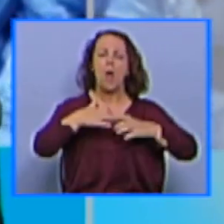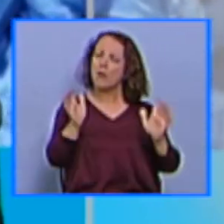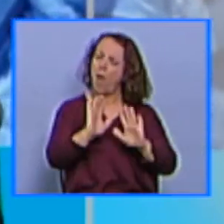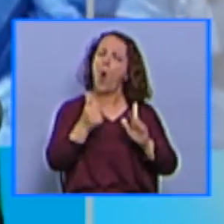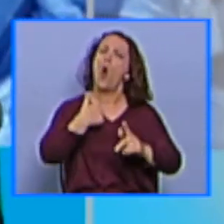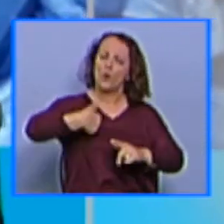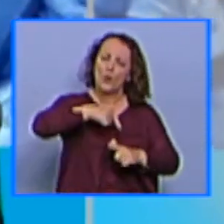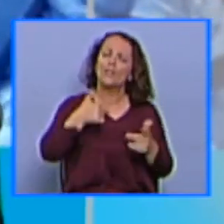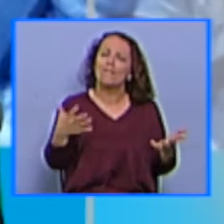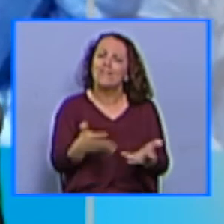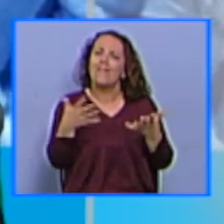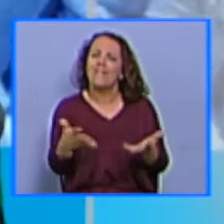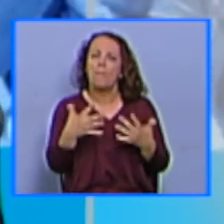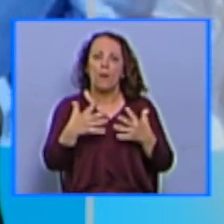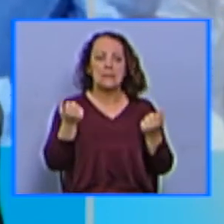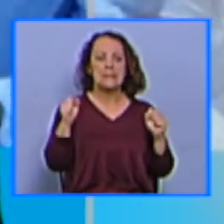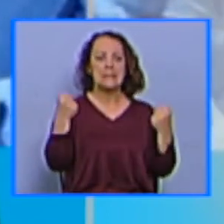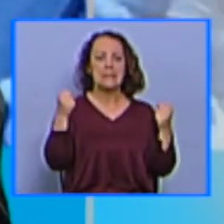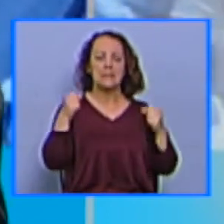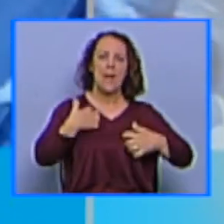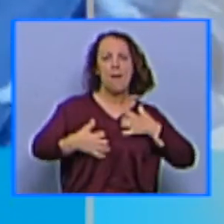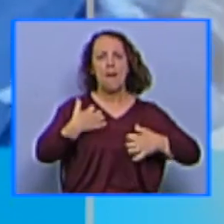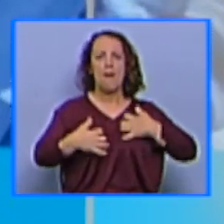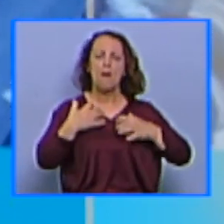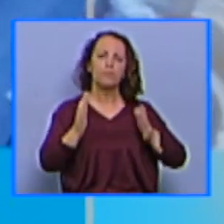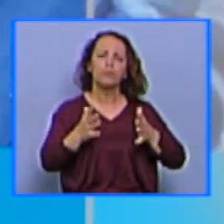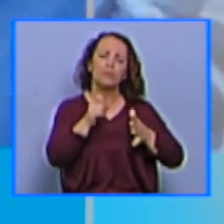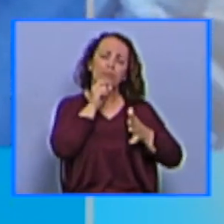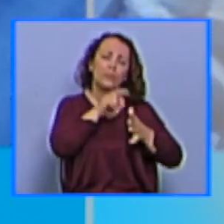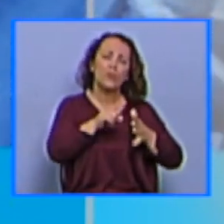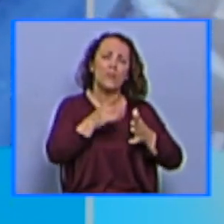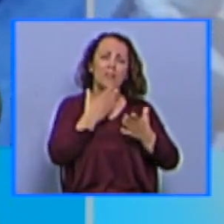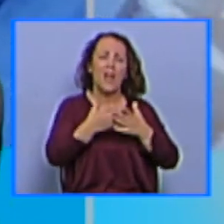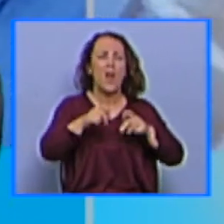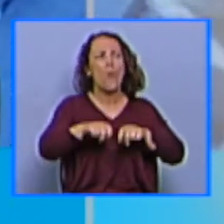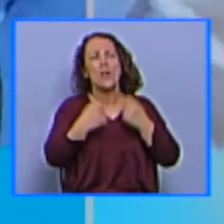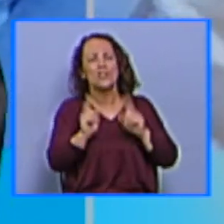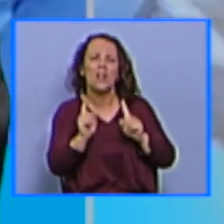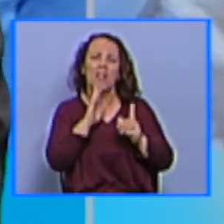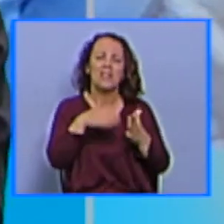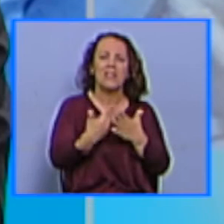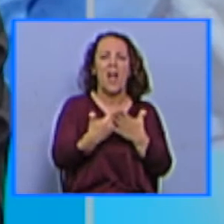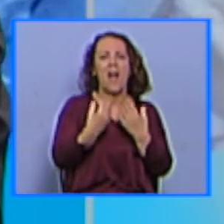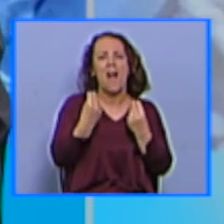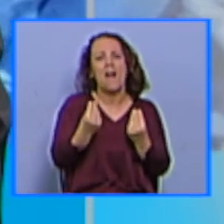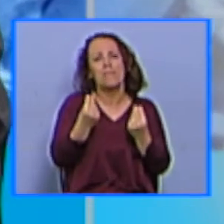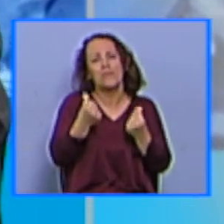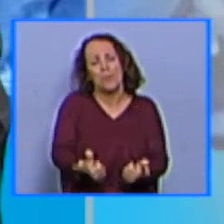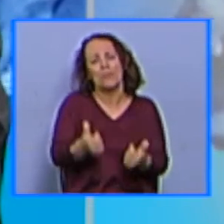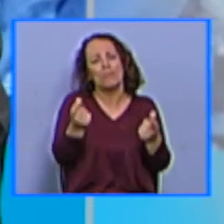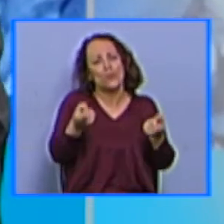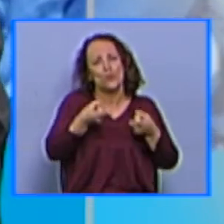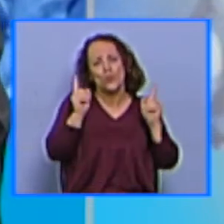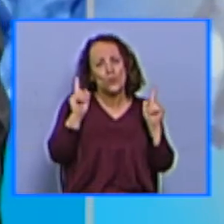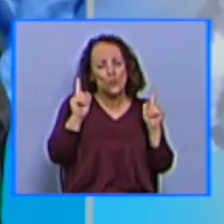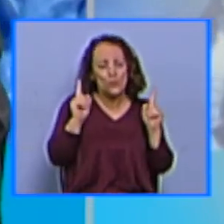esta ânsia, sem este nervosismo, que às vezes pode, não digo estragar, mas pode não ajudar a que